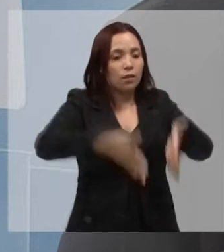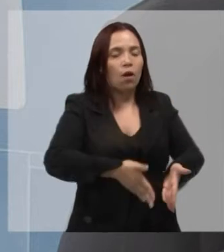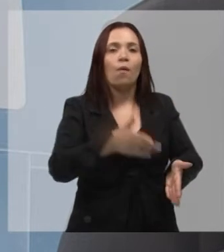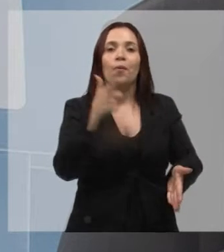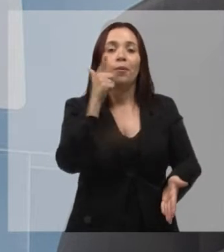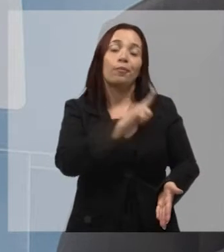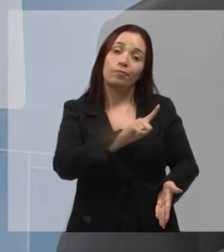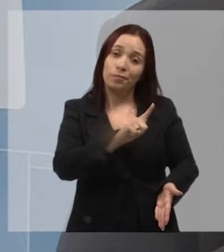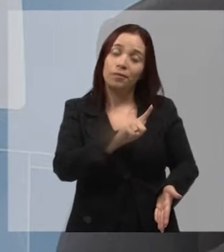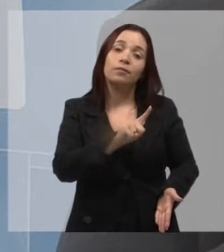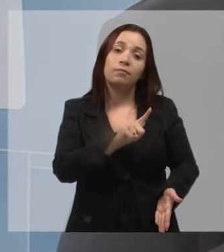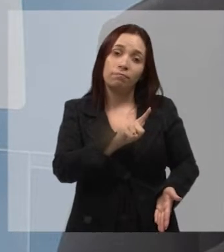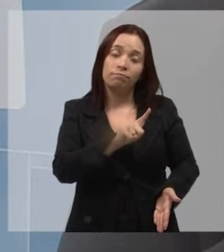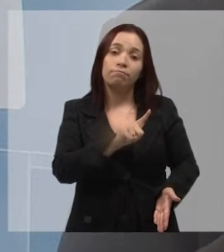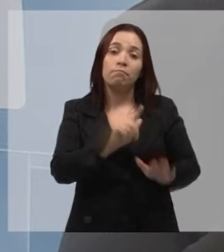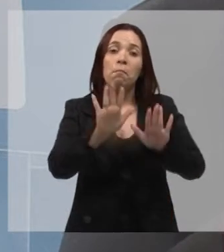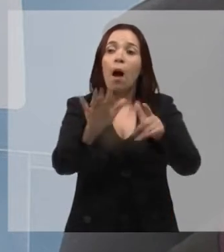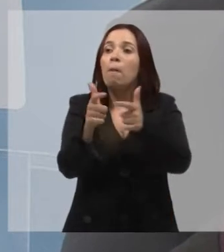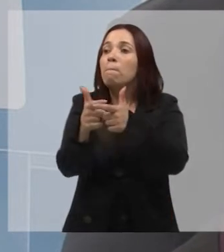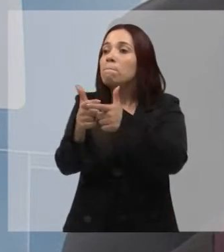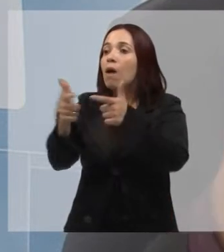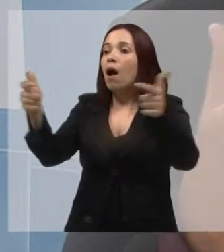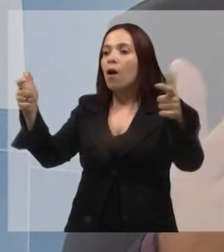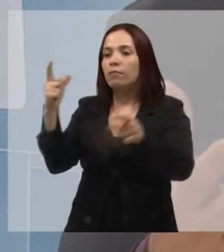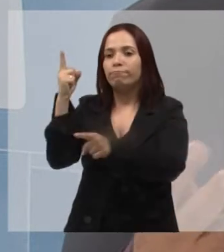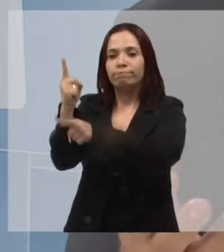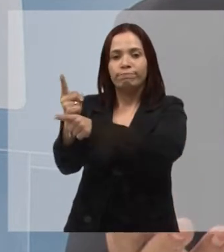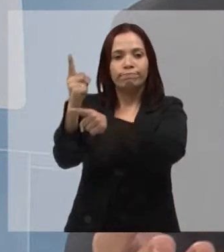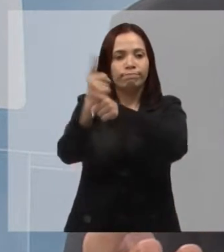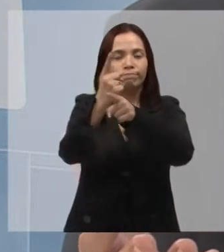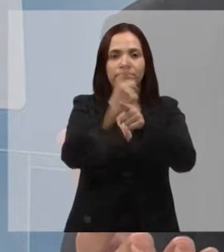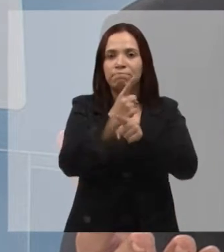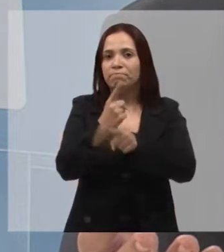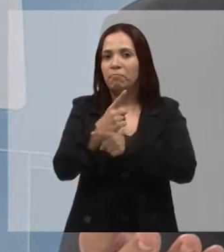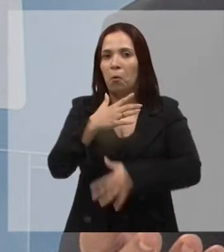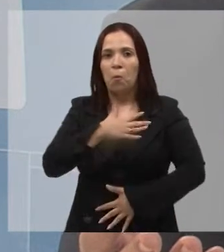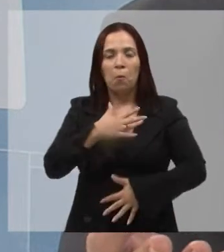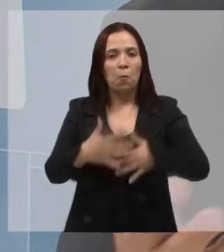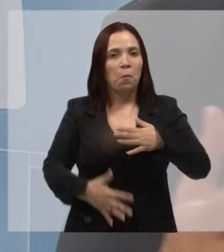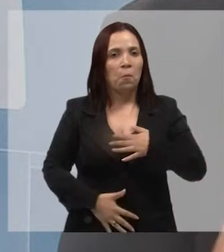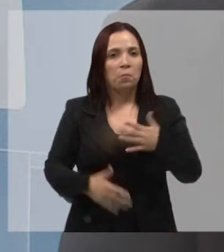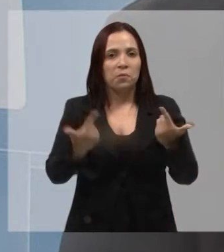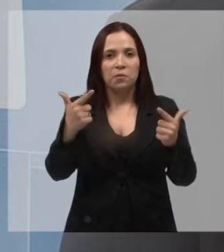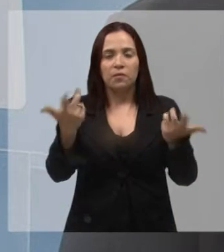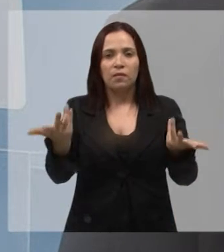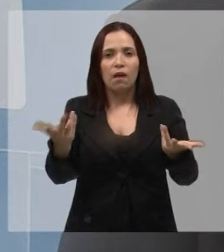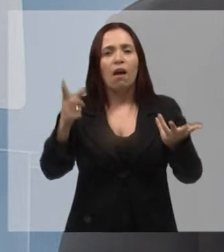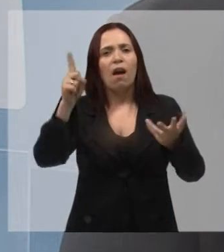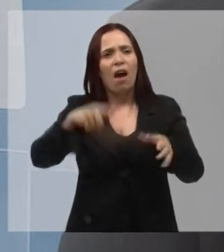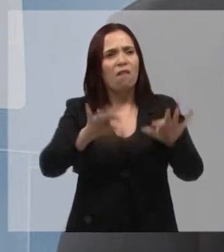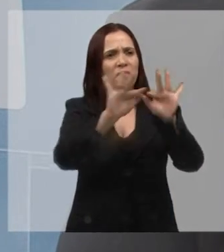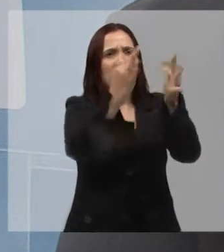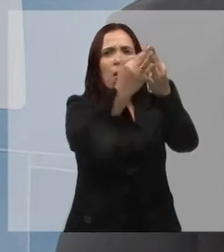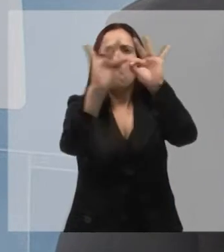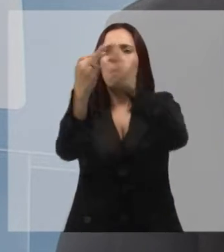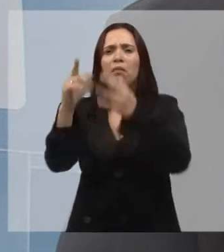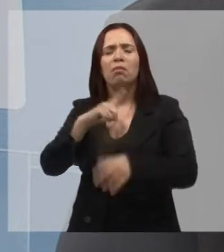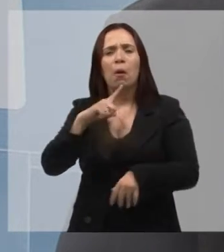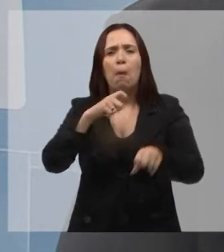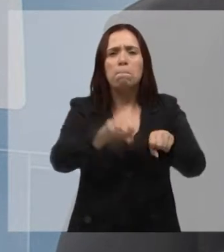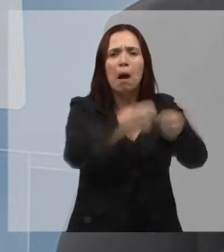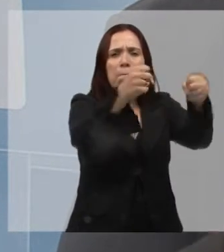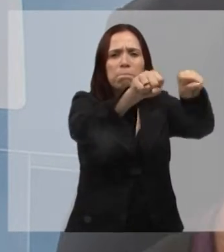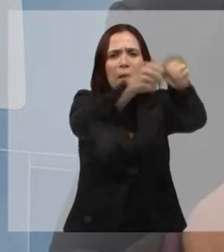dele. Mas tem muitos ali que nem isso vão poder fazer, cara. São vidas destroçadas, são